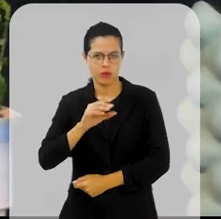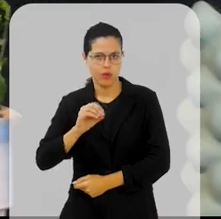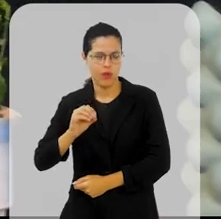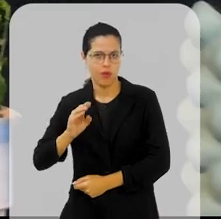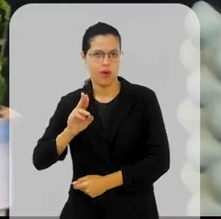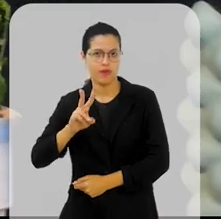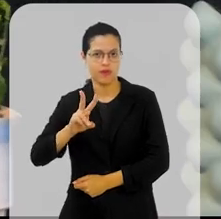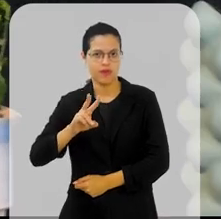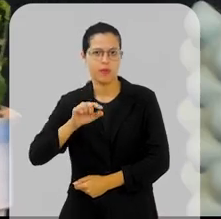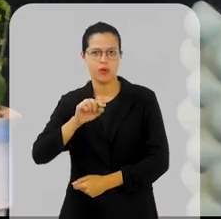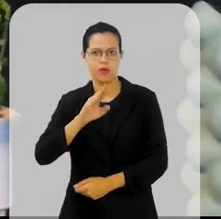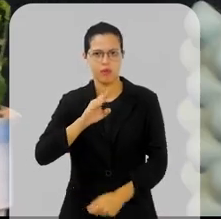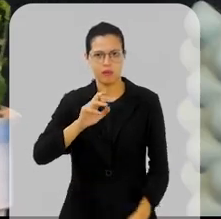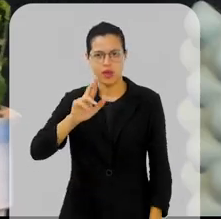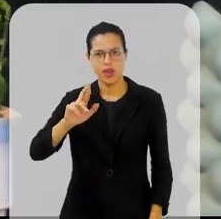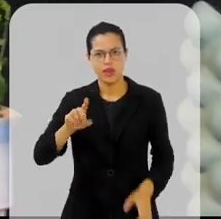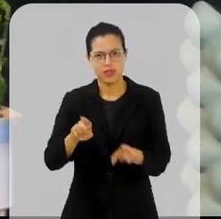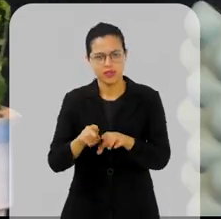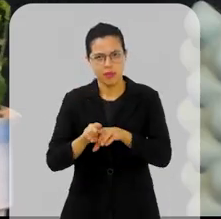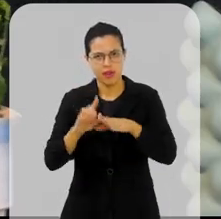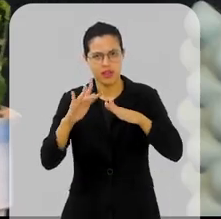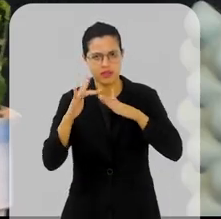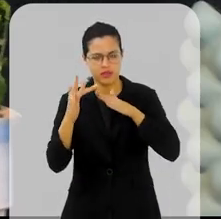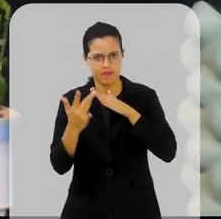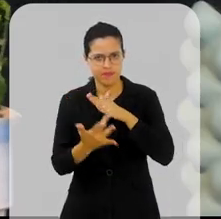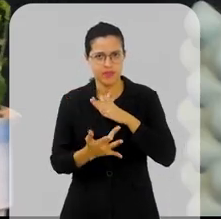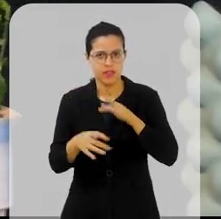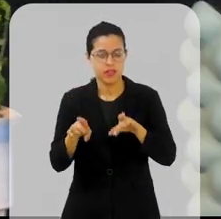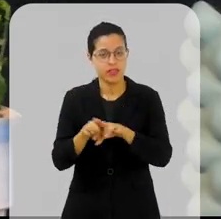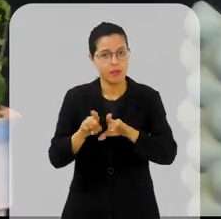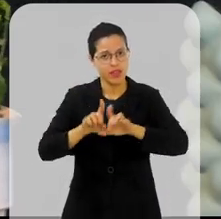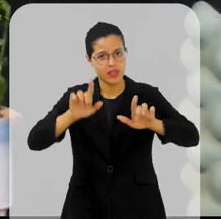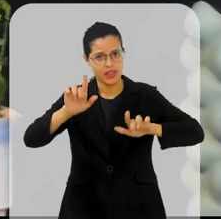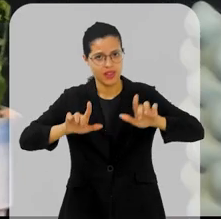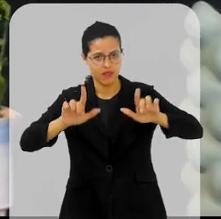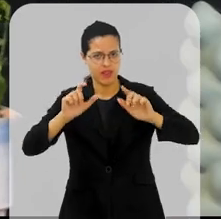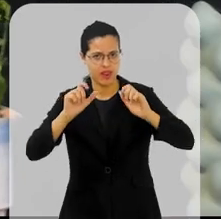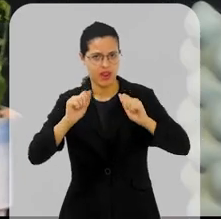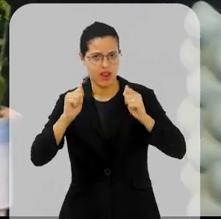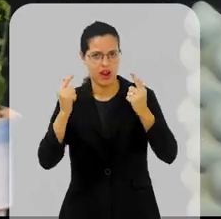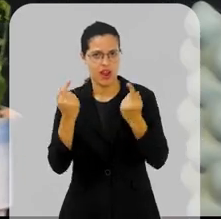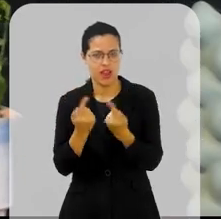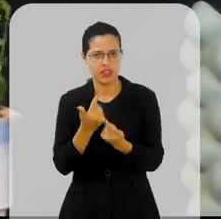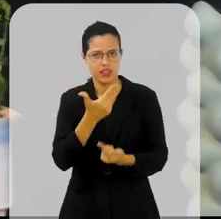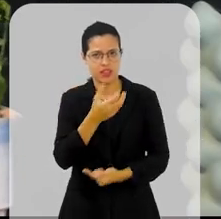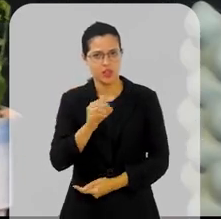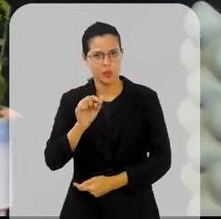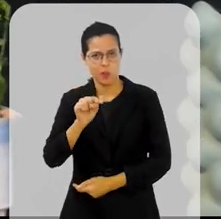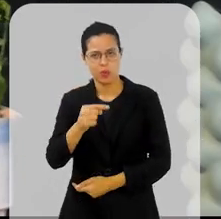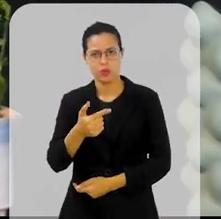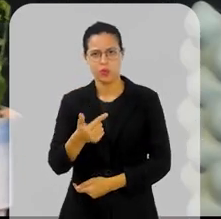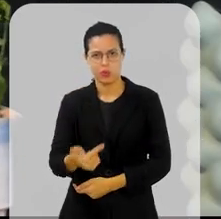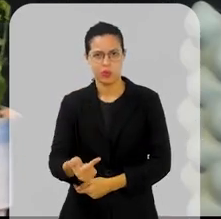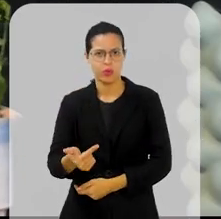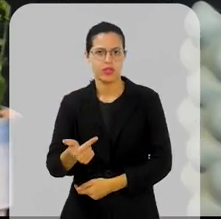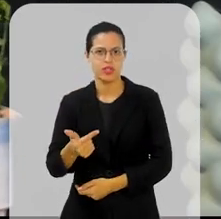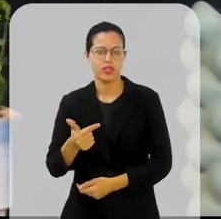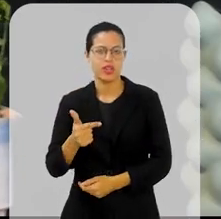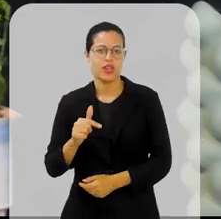www.alerj.rj.gov.br. Também pelas nossas redes sociais. Pelo canal aberto da TV Alerj